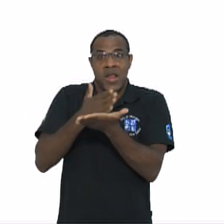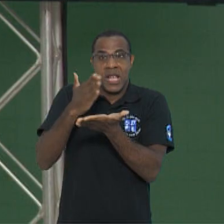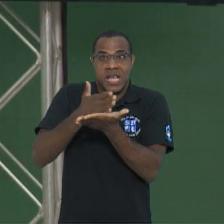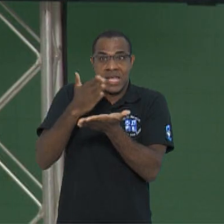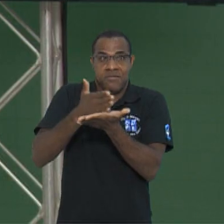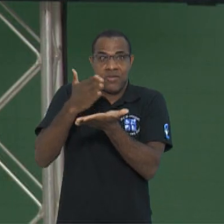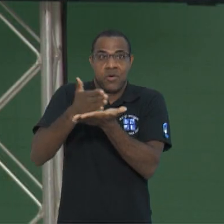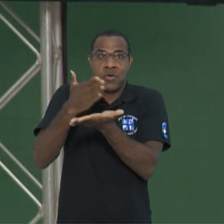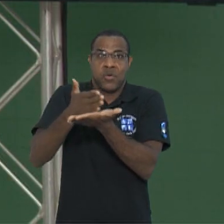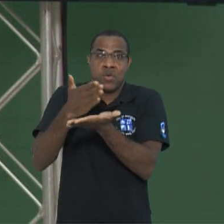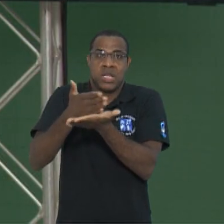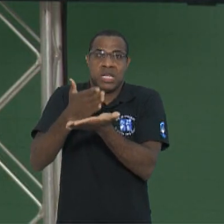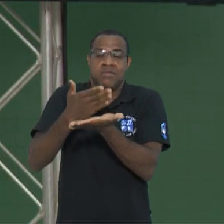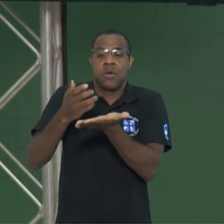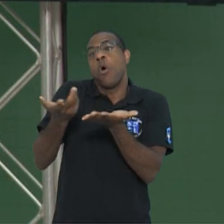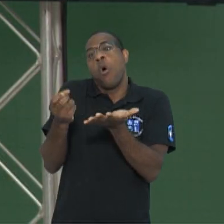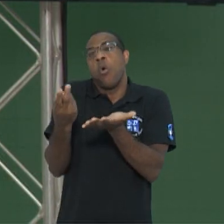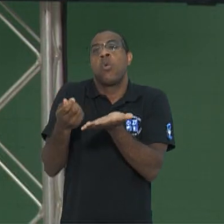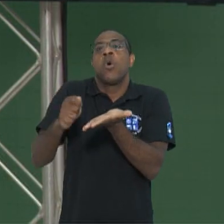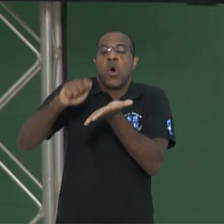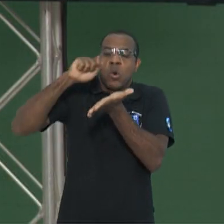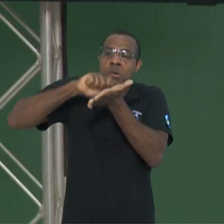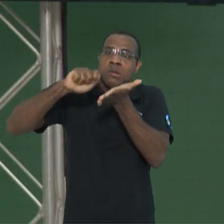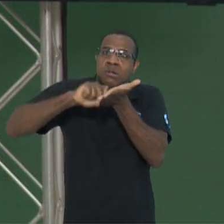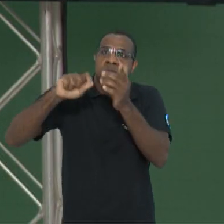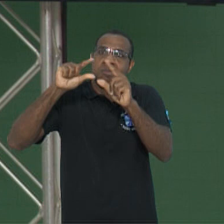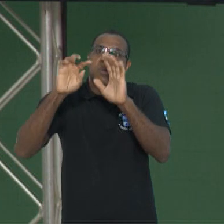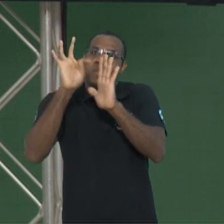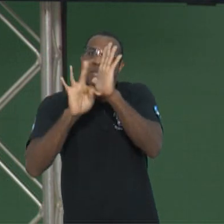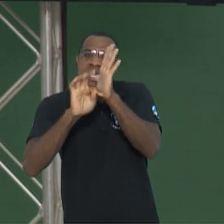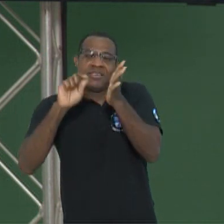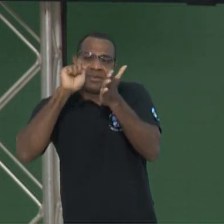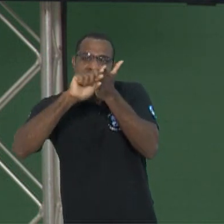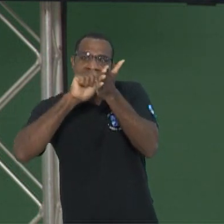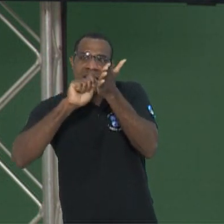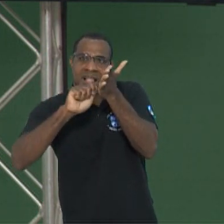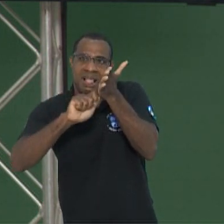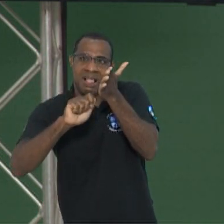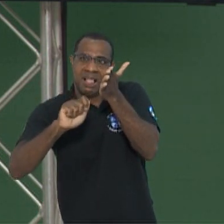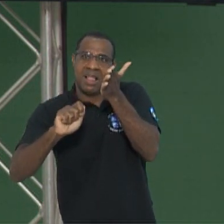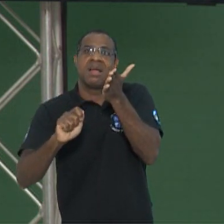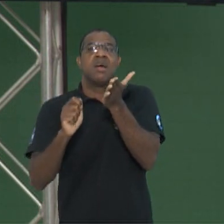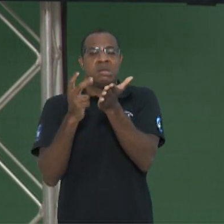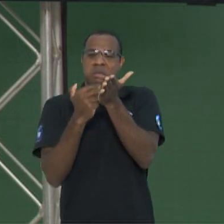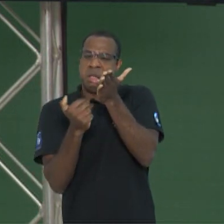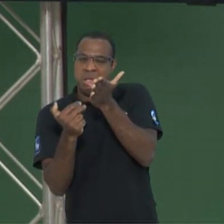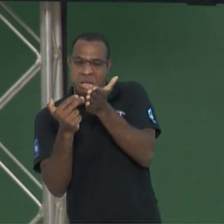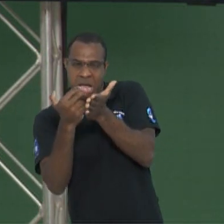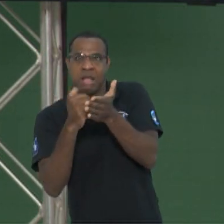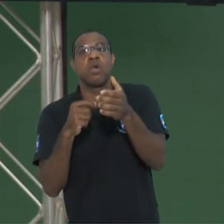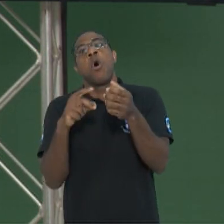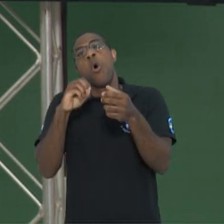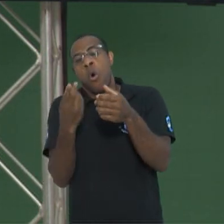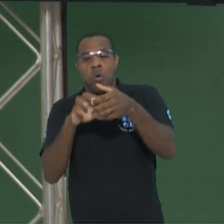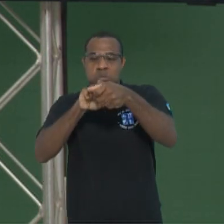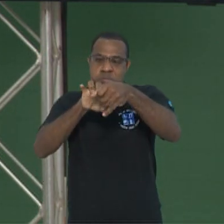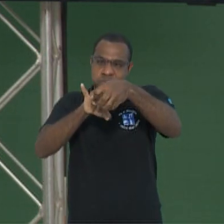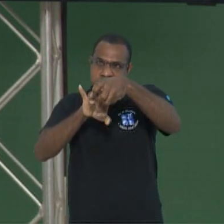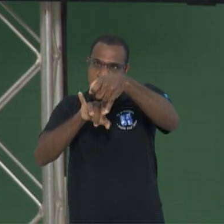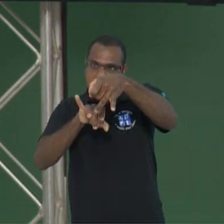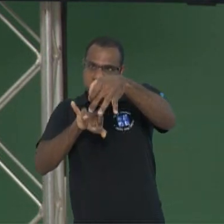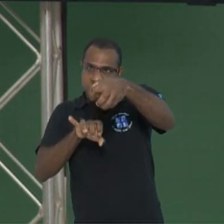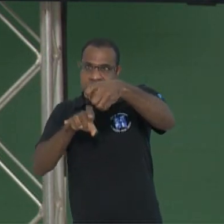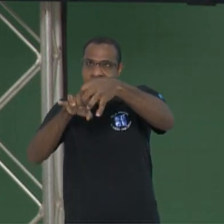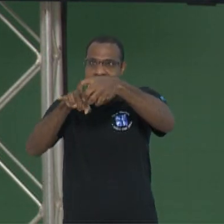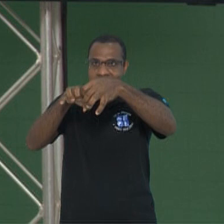ser trechos, desenhado inclusive em rolos de papiro, ou também desenhado dentro do sarcófago, nas